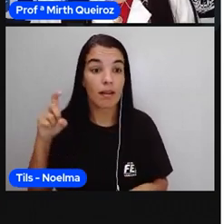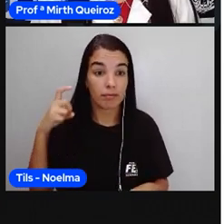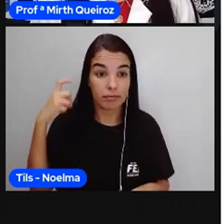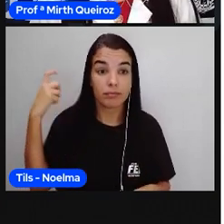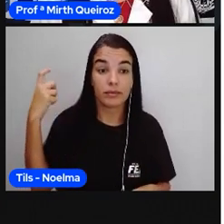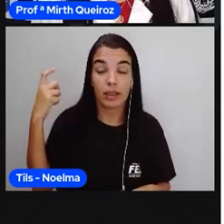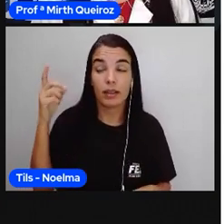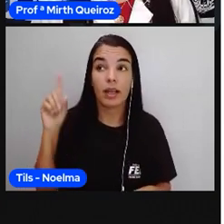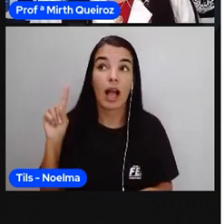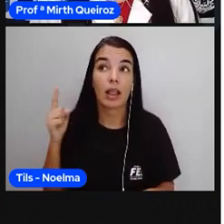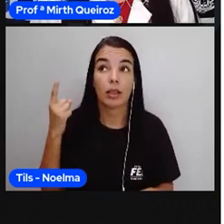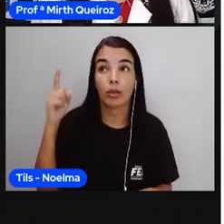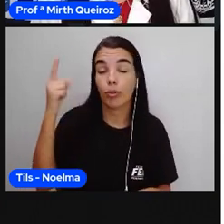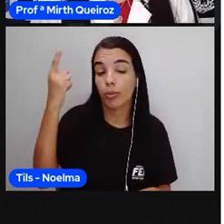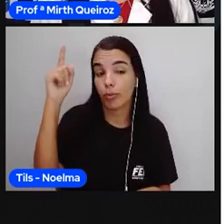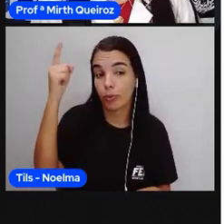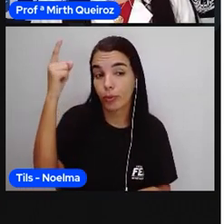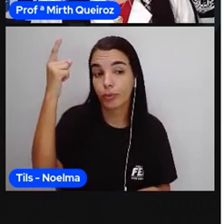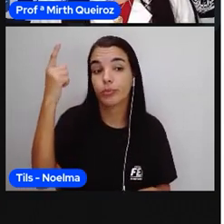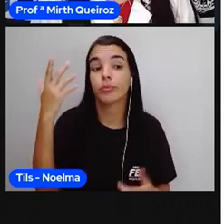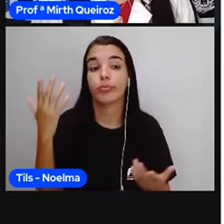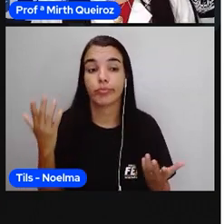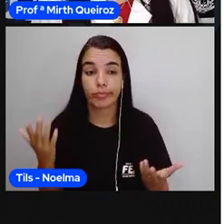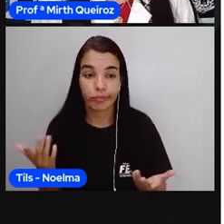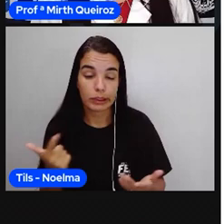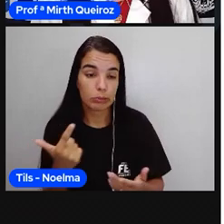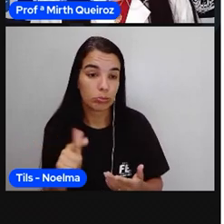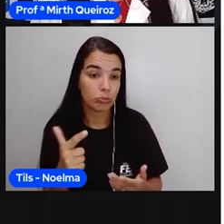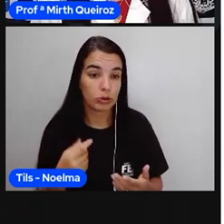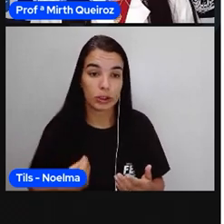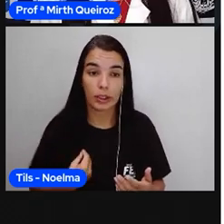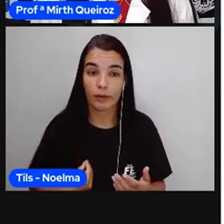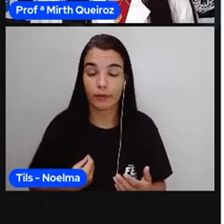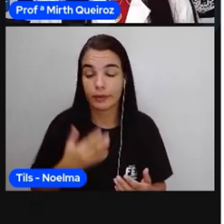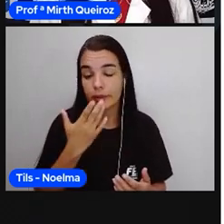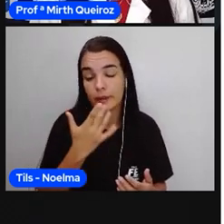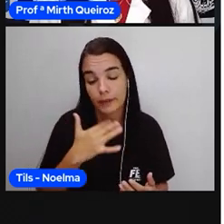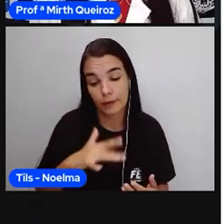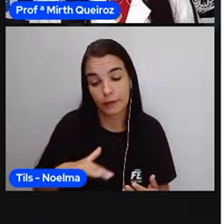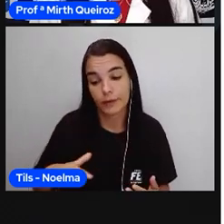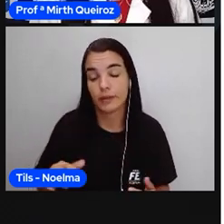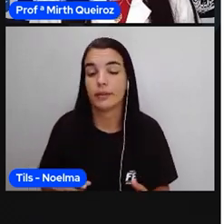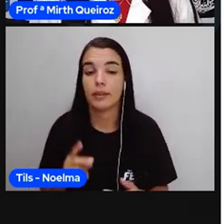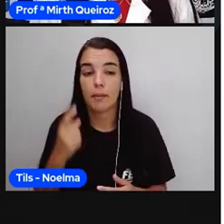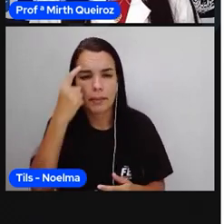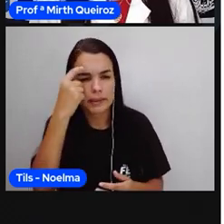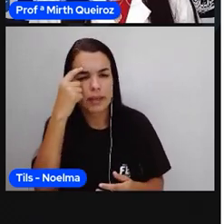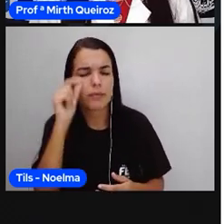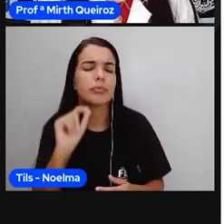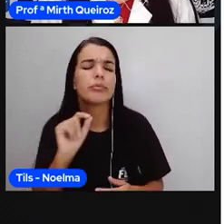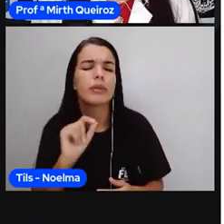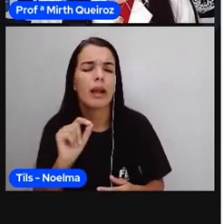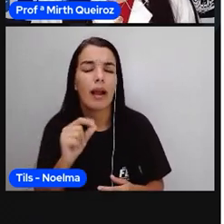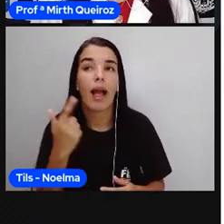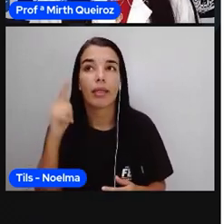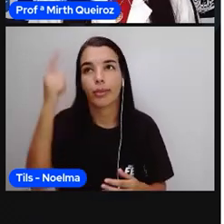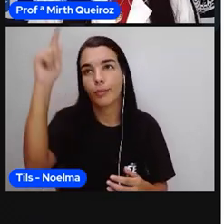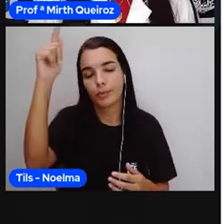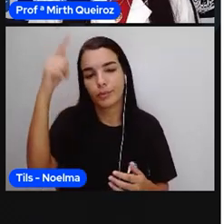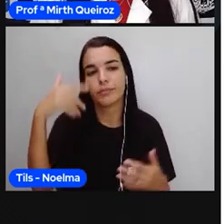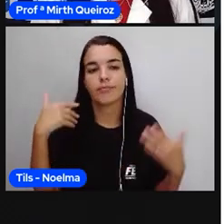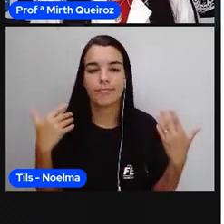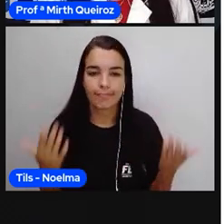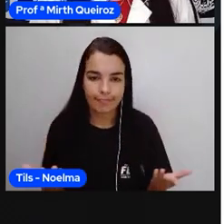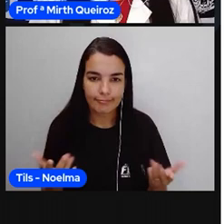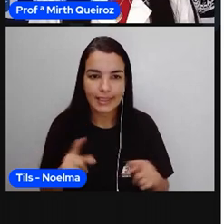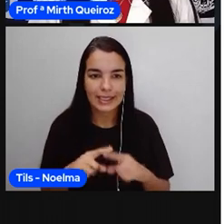crianças elas não viviam a sua infância e eram tidos como adultos em miniatura, né? E